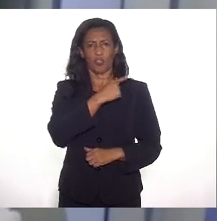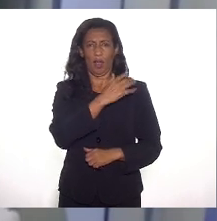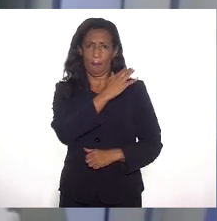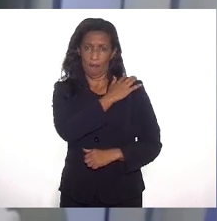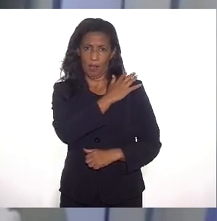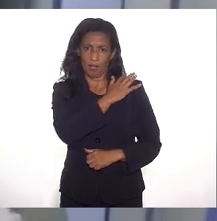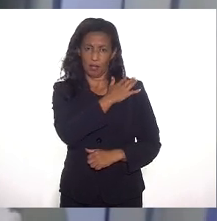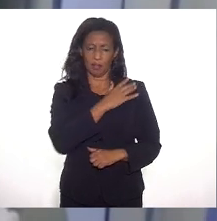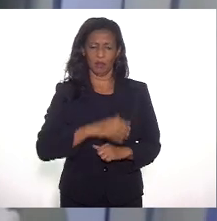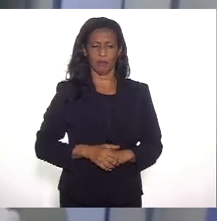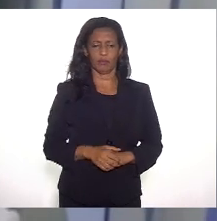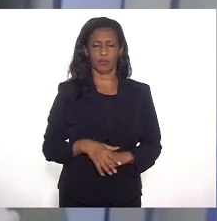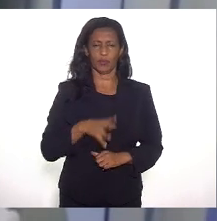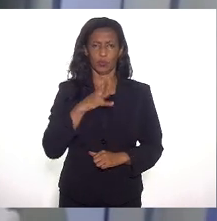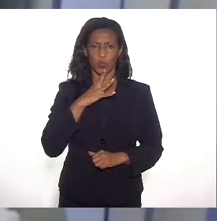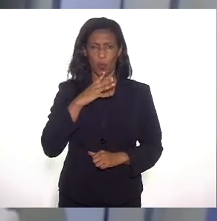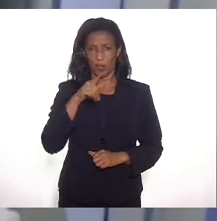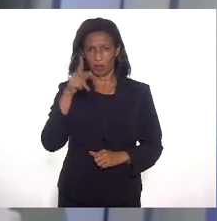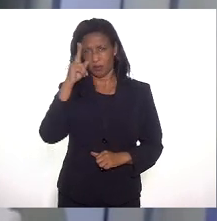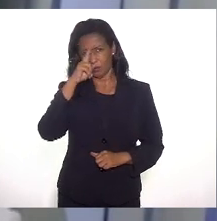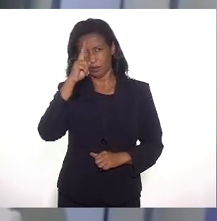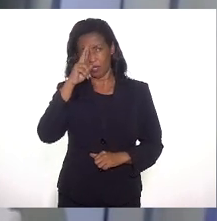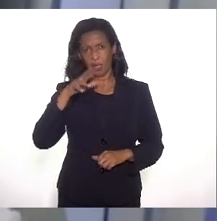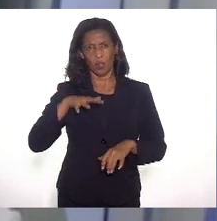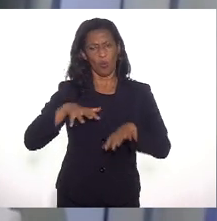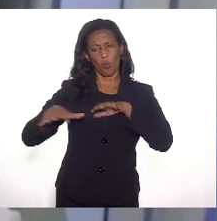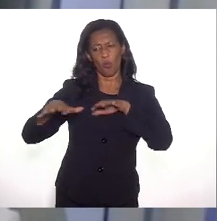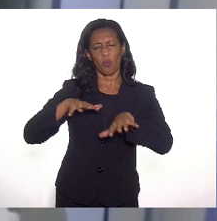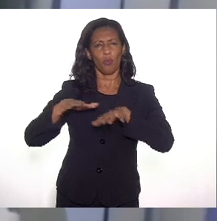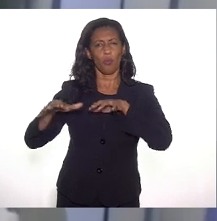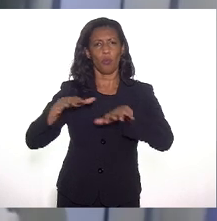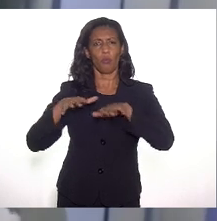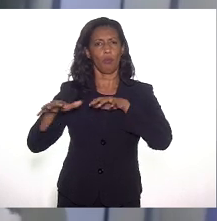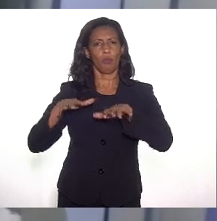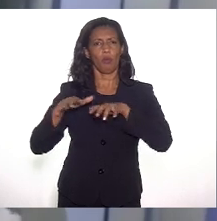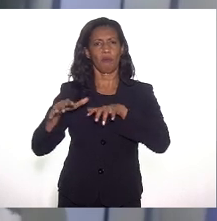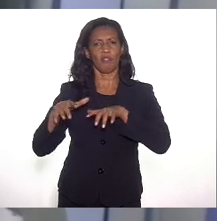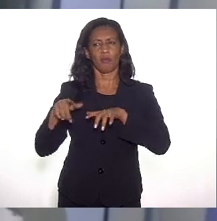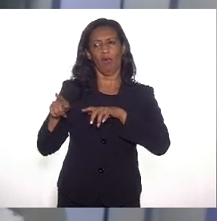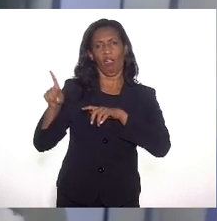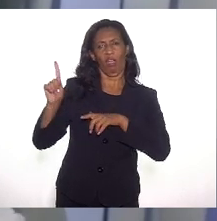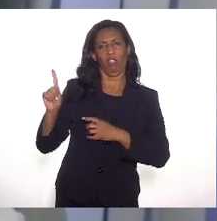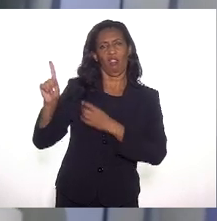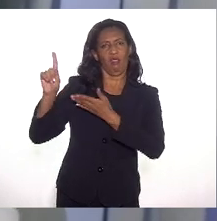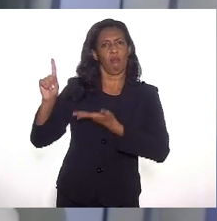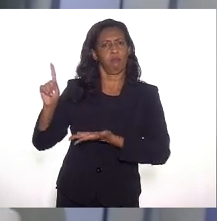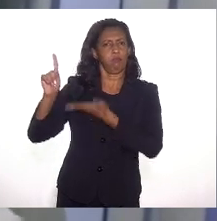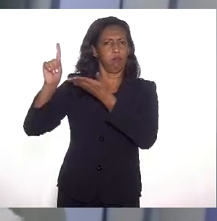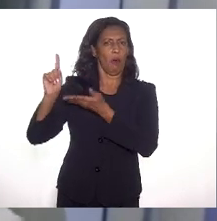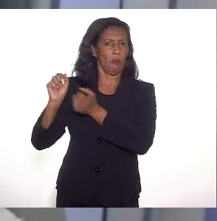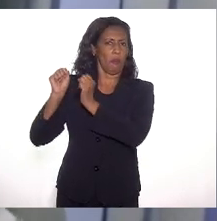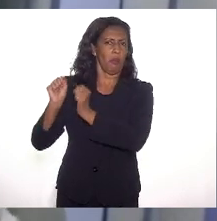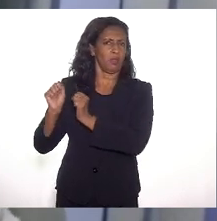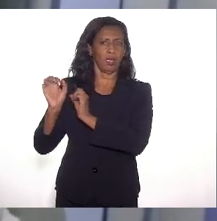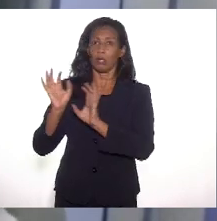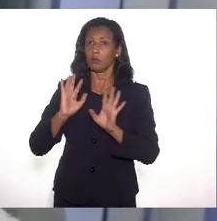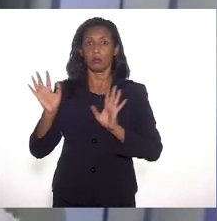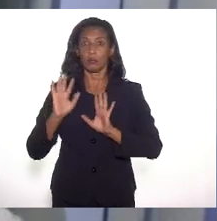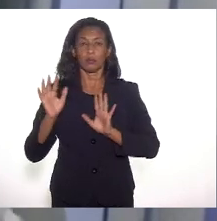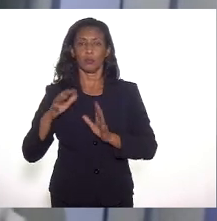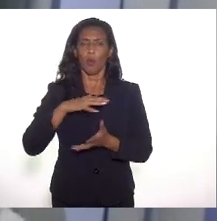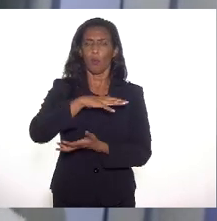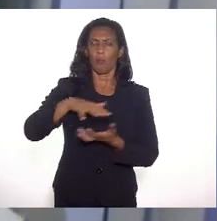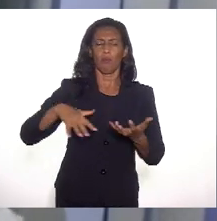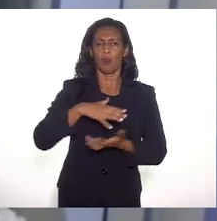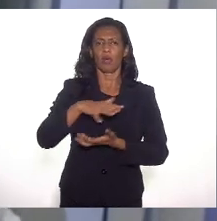Marta Rocha, que conhece bem a pauta e a história, não era um movimento para que ele ascendesse ao poder, não é? Não era um movimento, não era uma revolução em